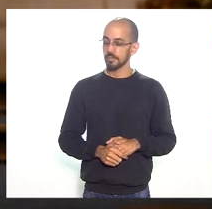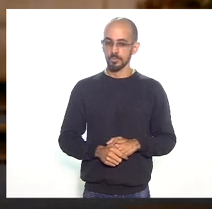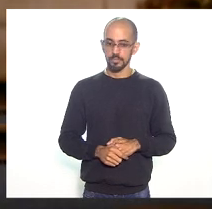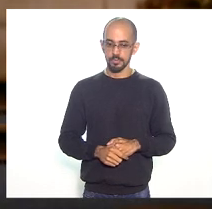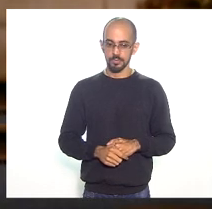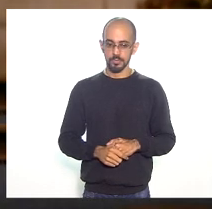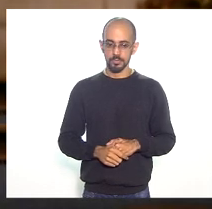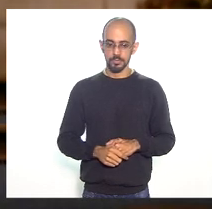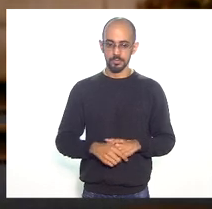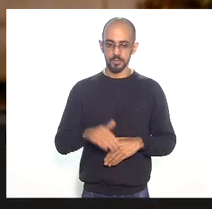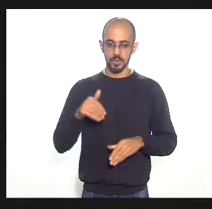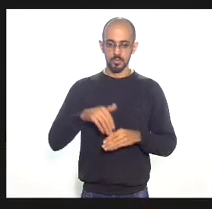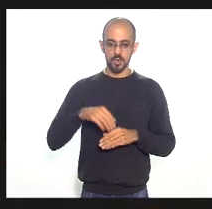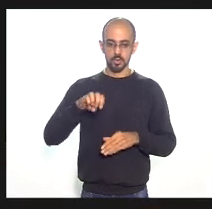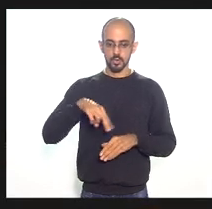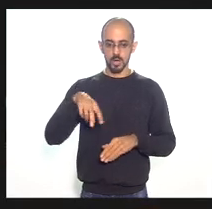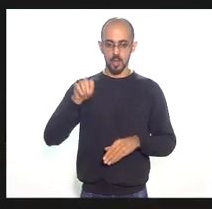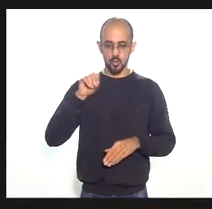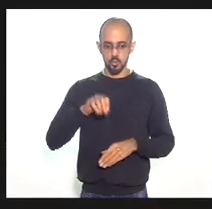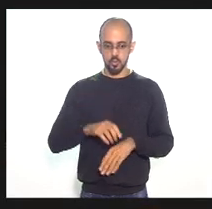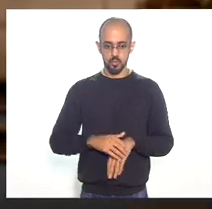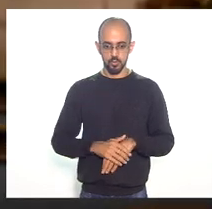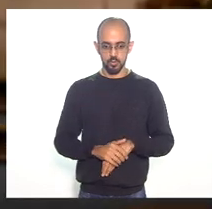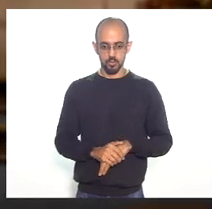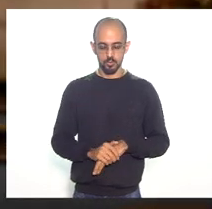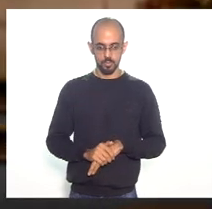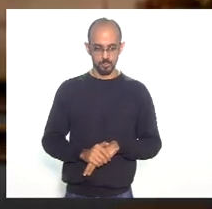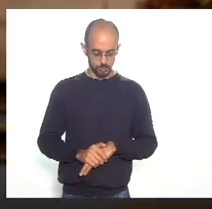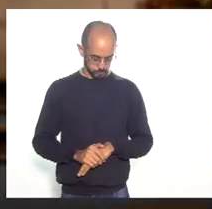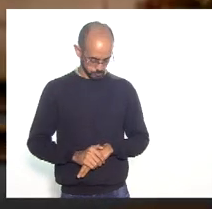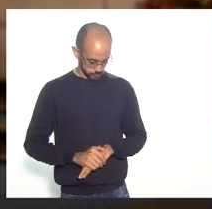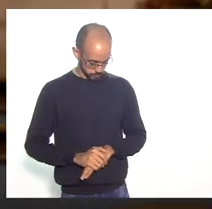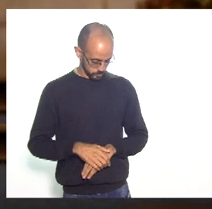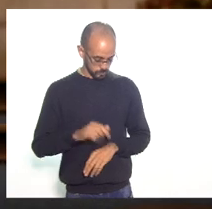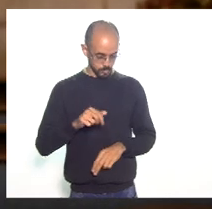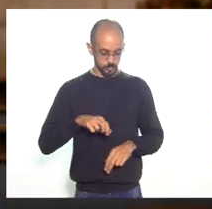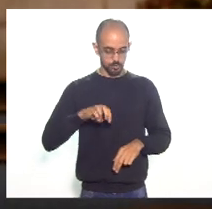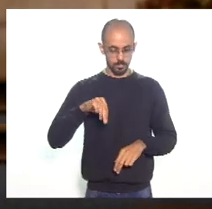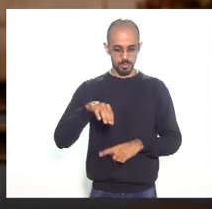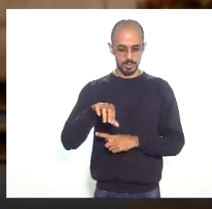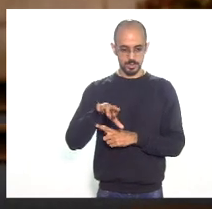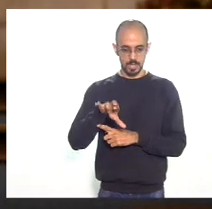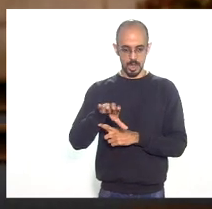voto não senhor presidente não deputado Marcelo Dino